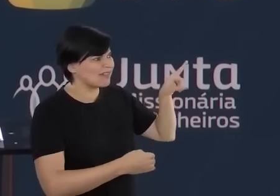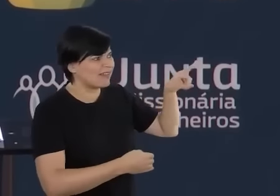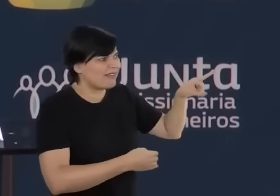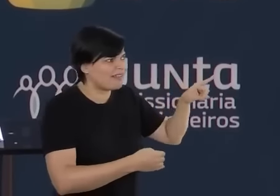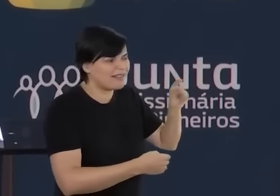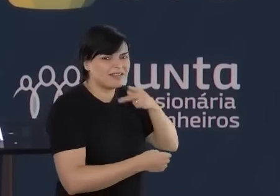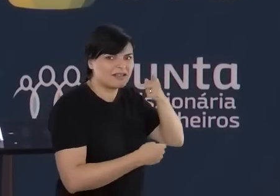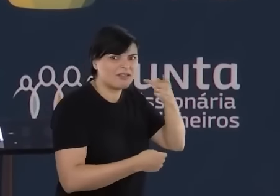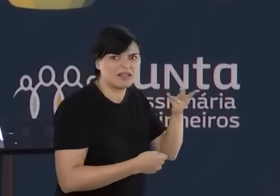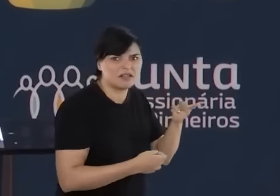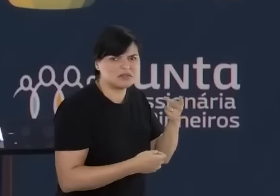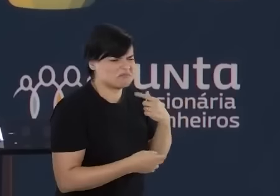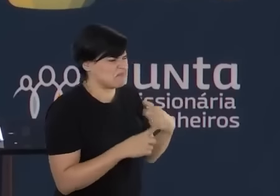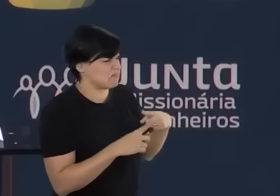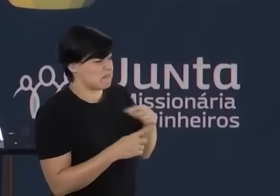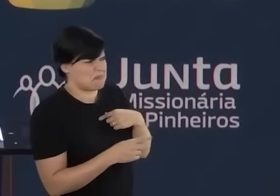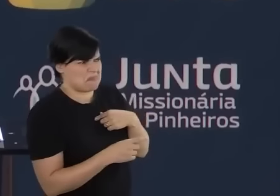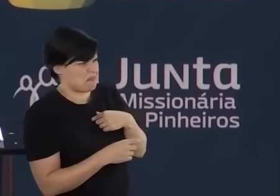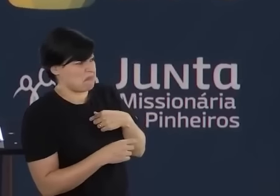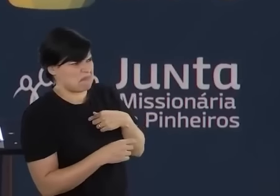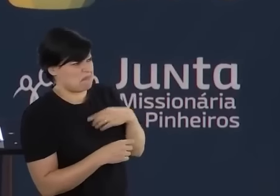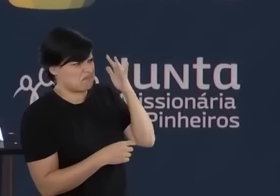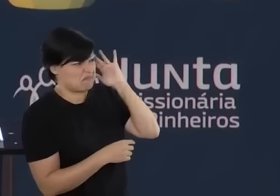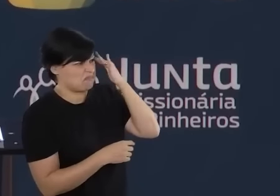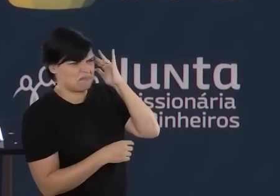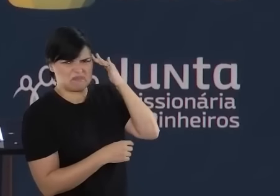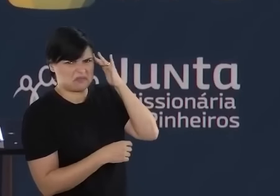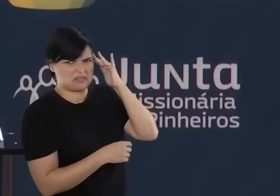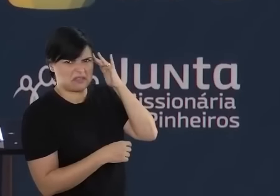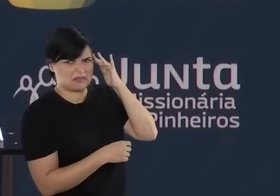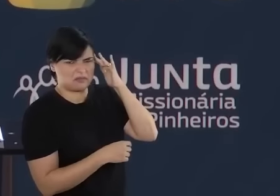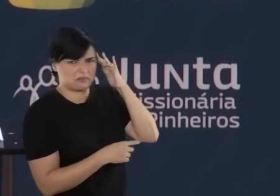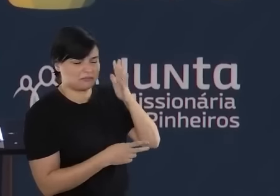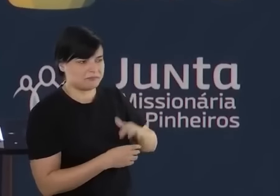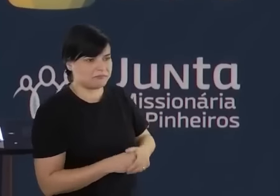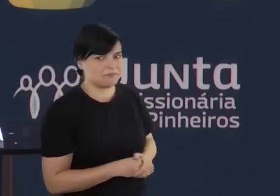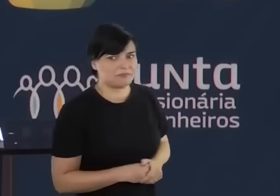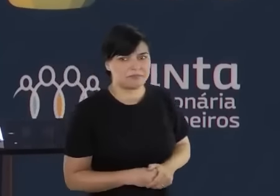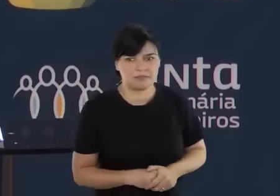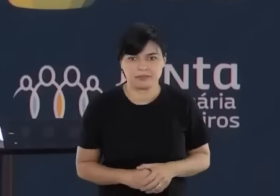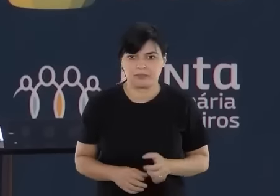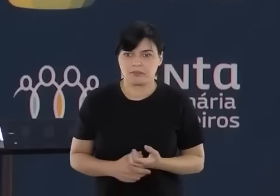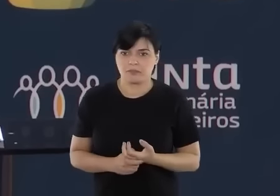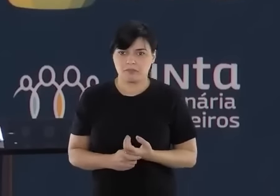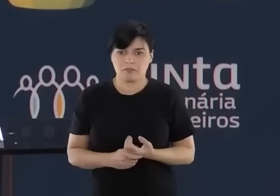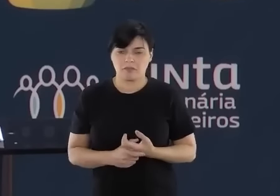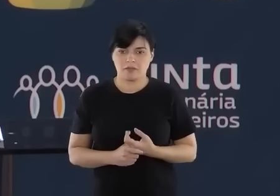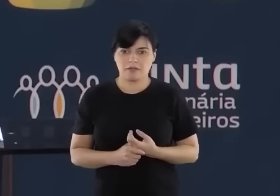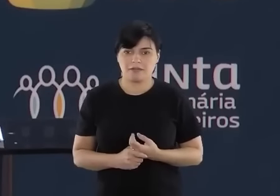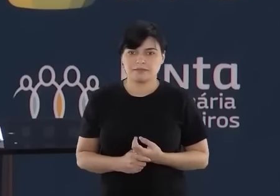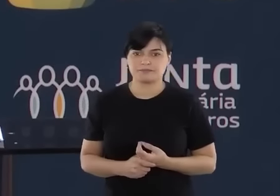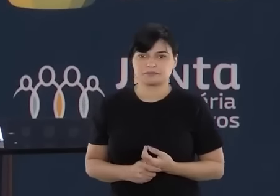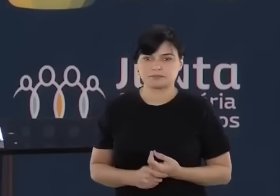ouvir as últimas novidades me impressiona isso porque Paulo não tinha os meios de comunicação que temos hoje Atenas já era uma grande